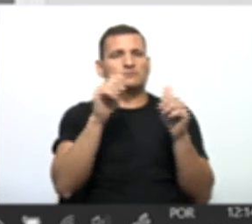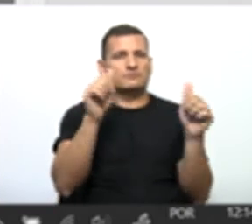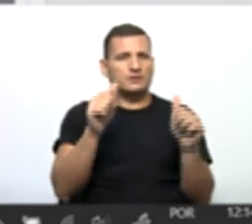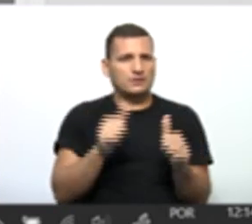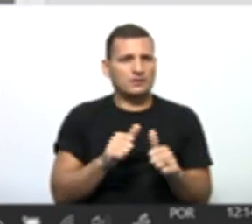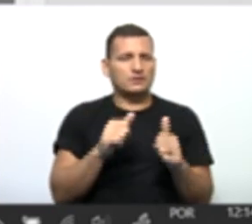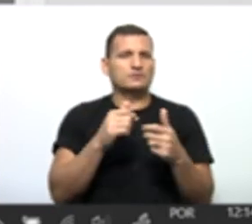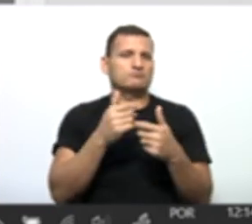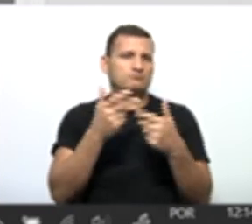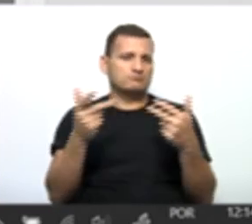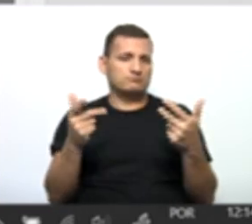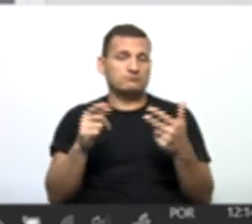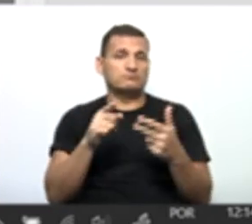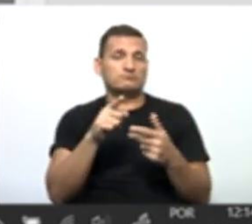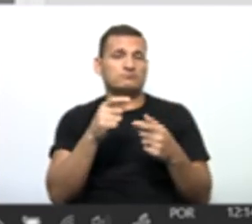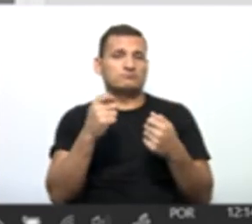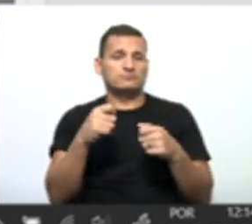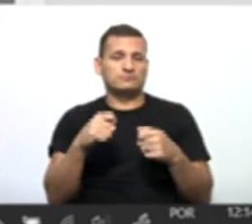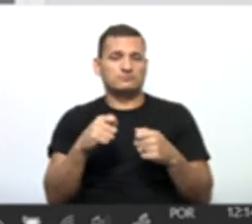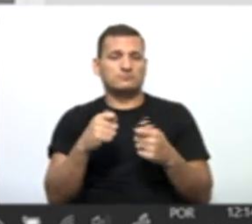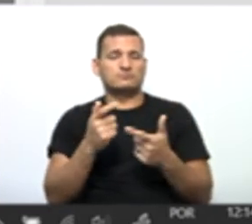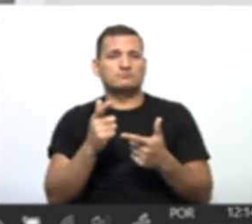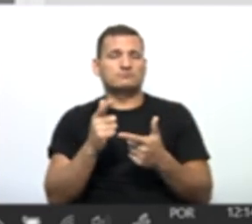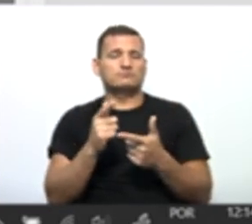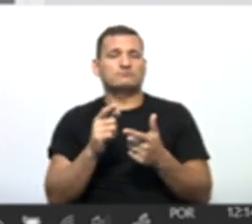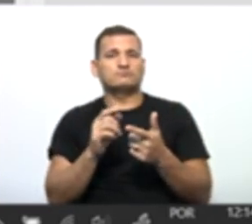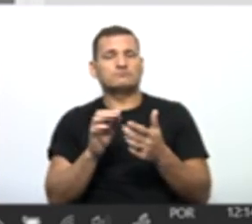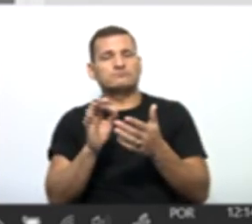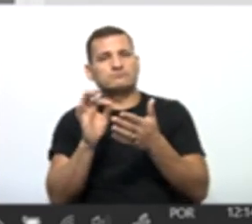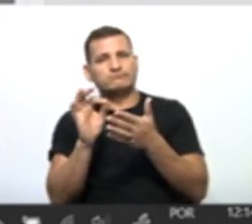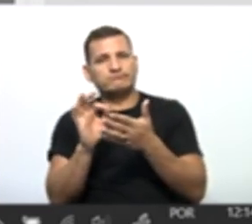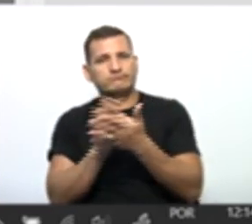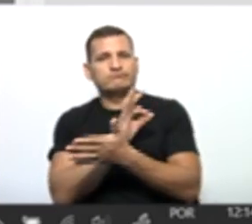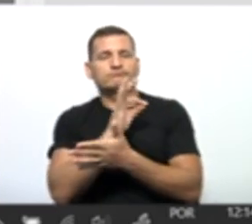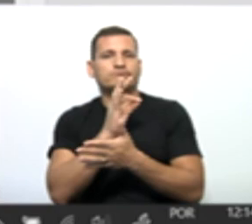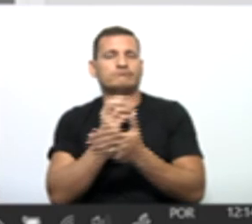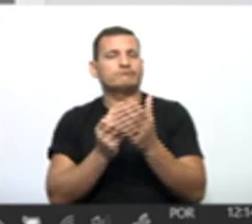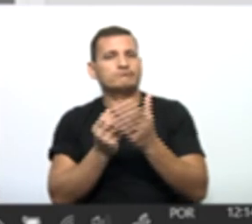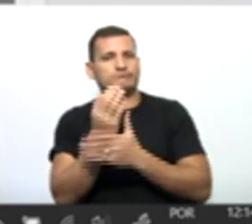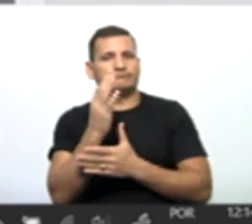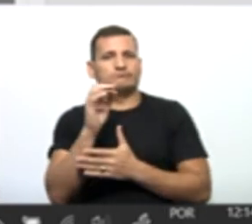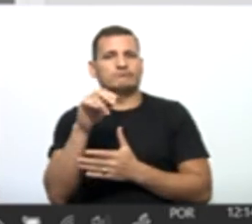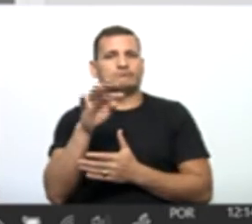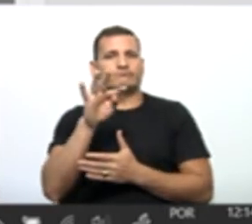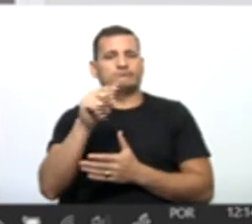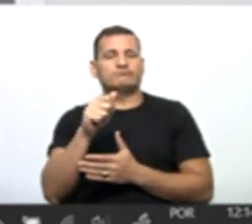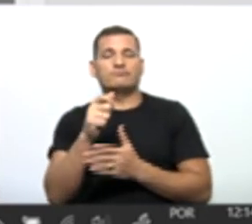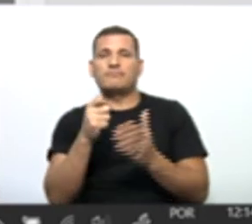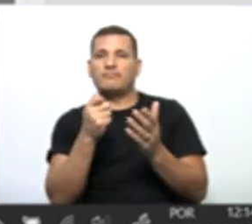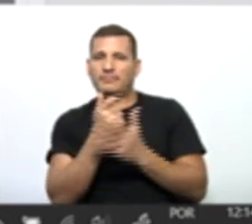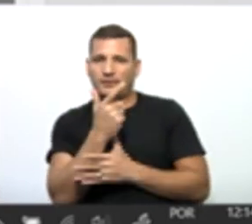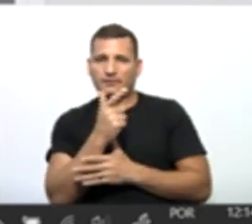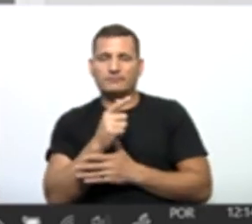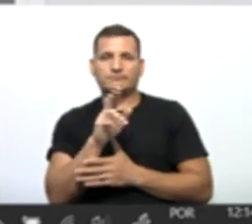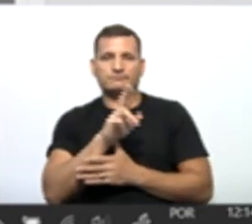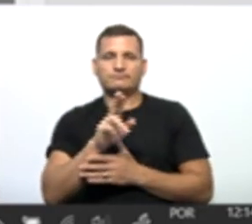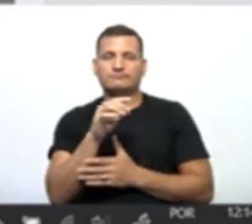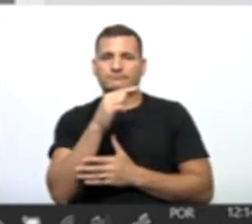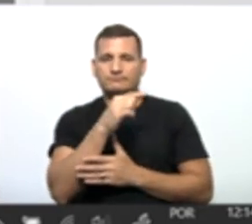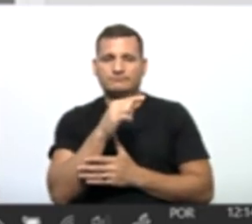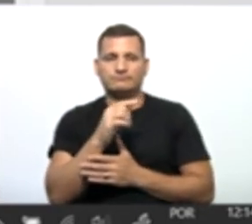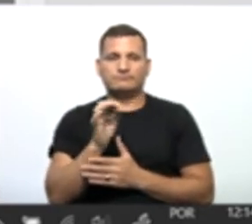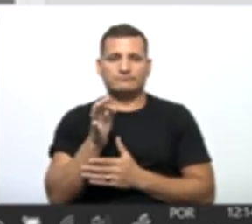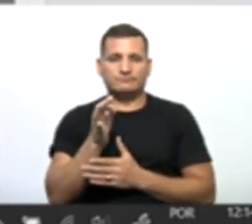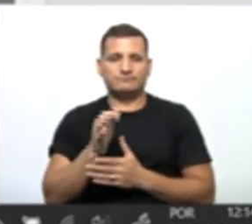topos reais, aí vocês têm que se inscrever, criar uma conta e pagar por utilizar esse software. Não é